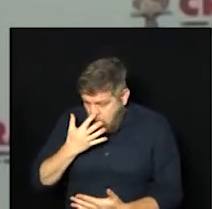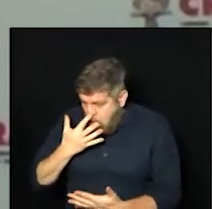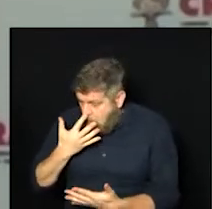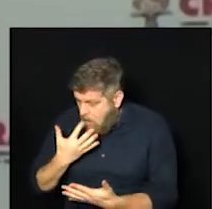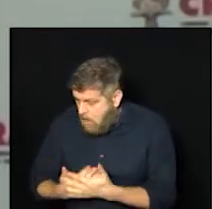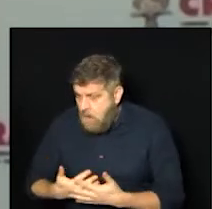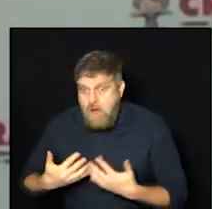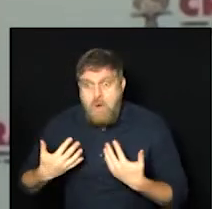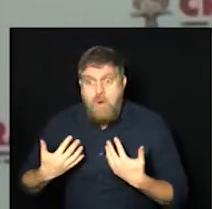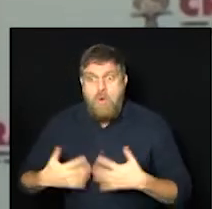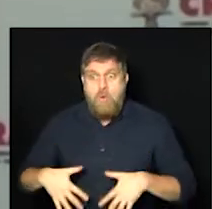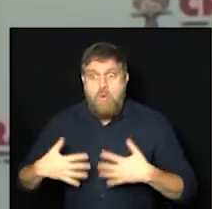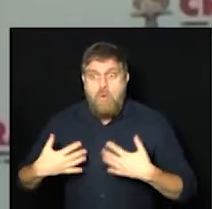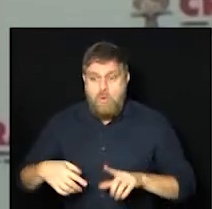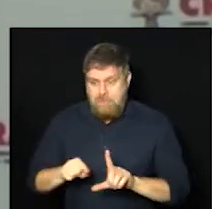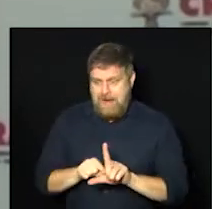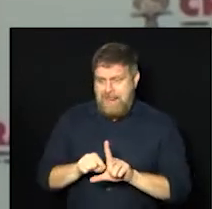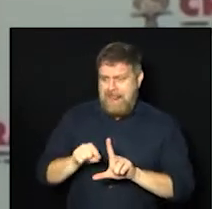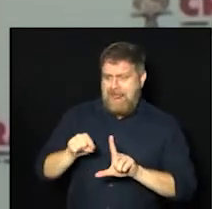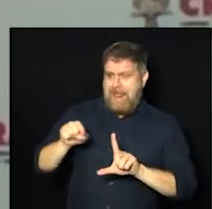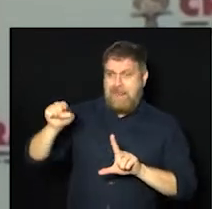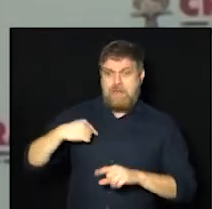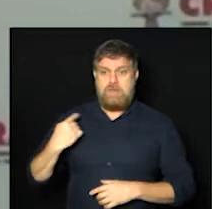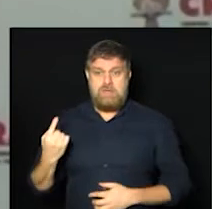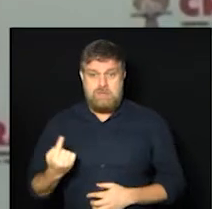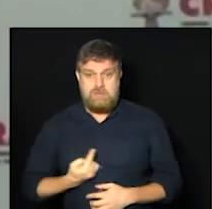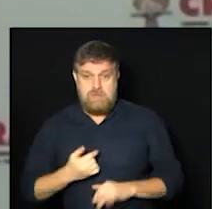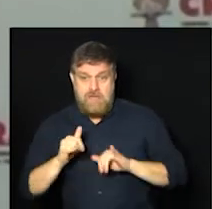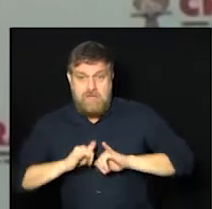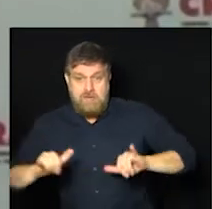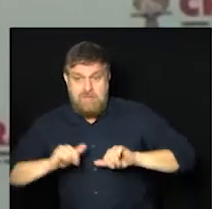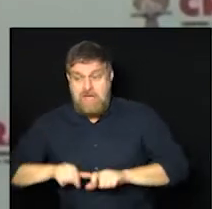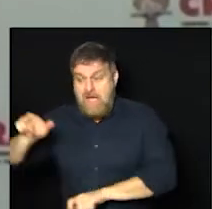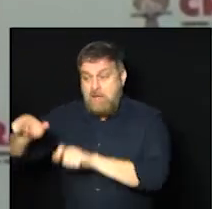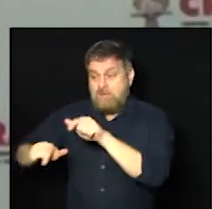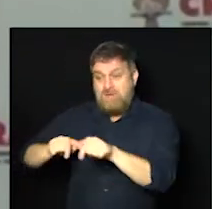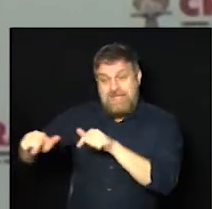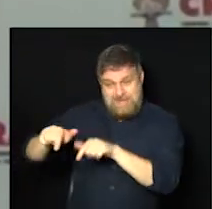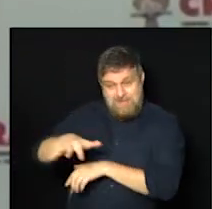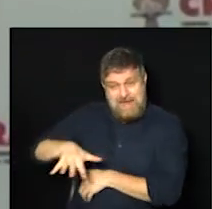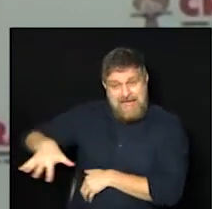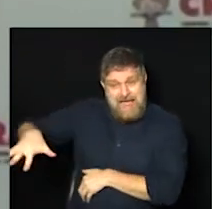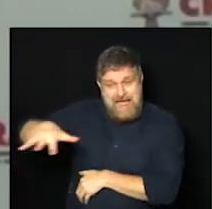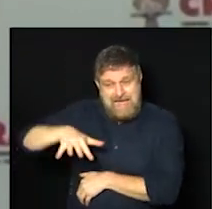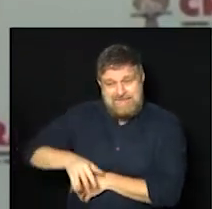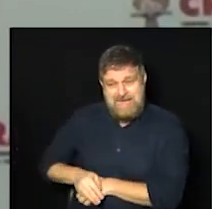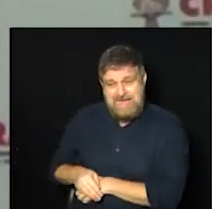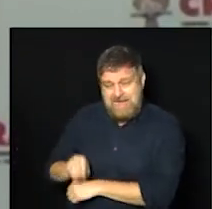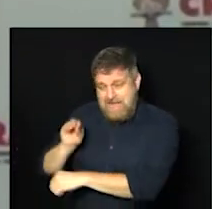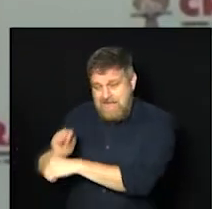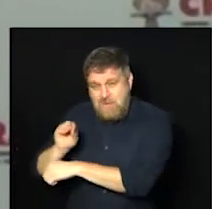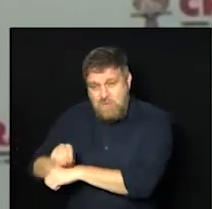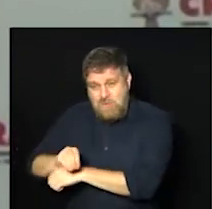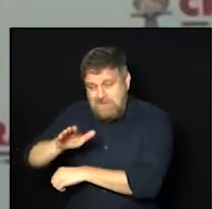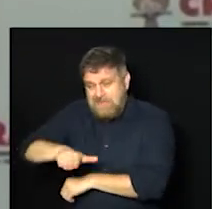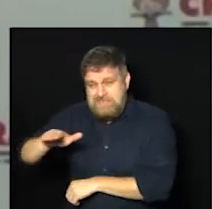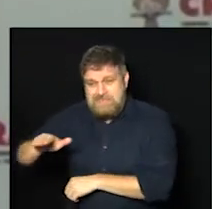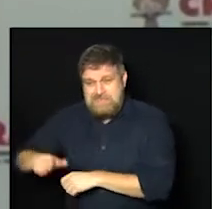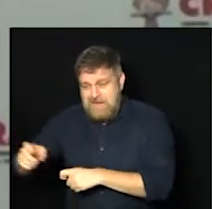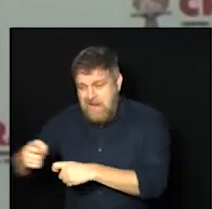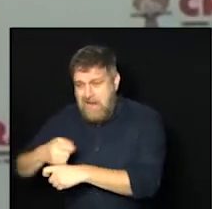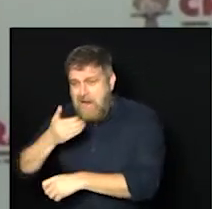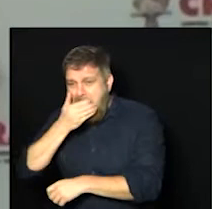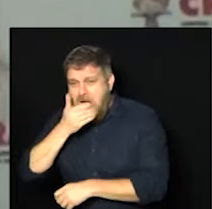números altos. E nós ainda falamos, né, quem trabalha na rede de atendimento a vítimas de violência trabalha com o